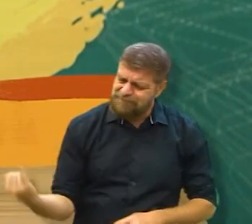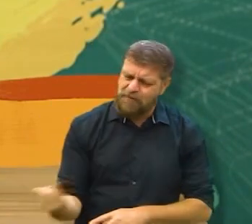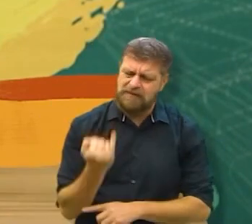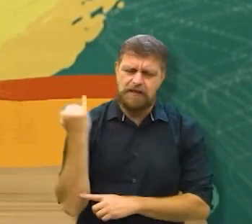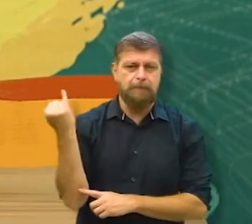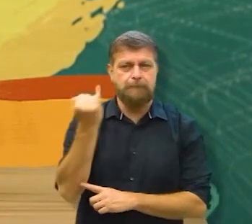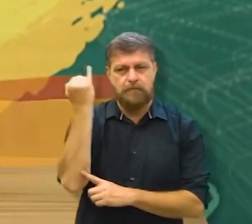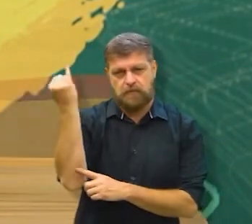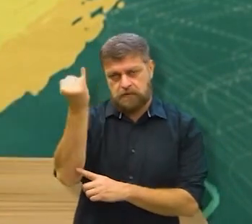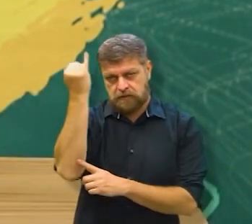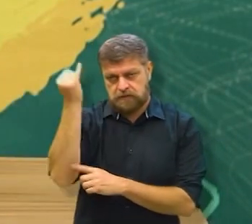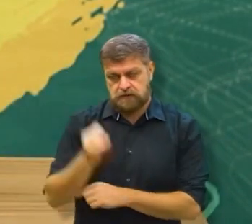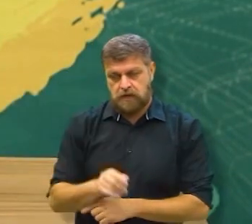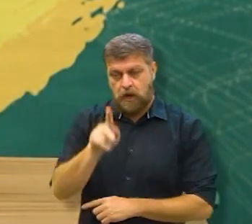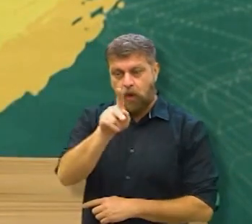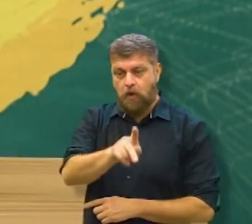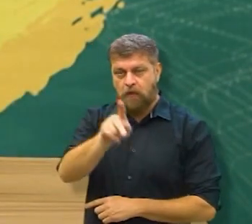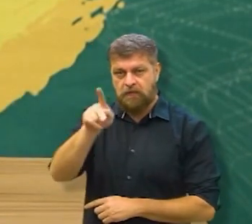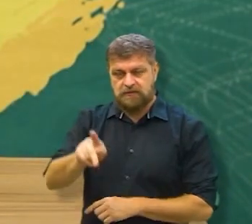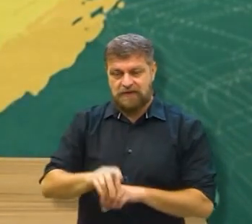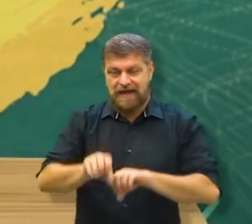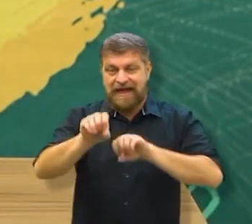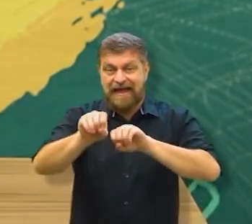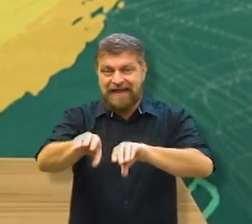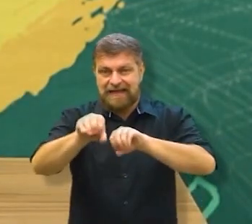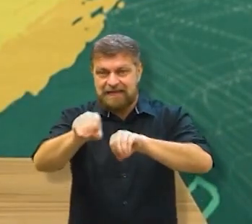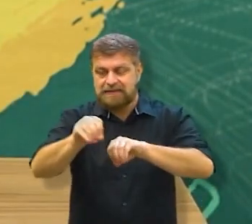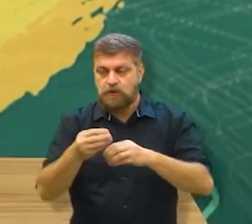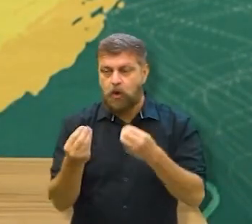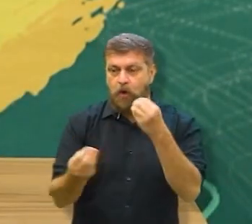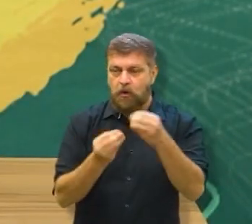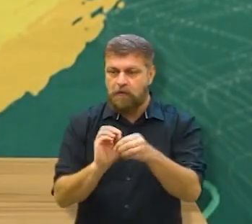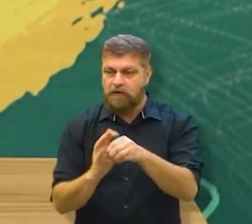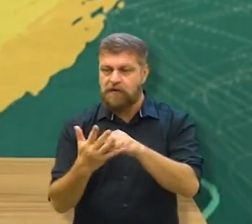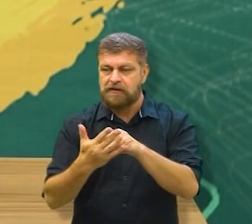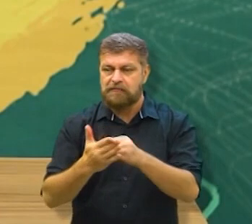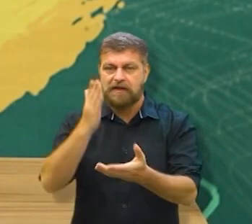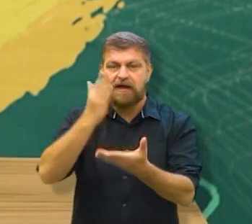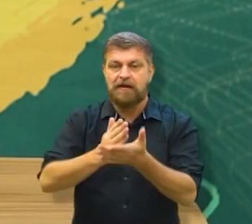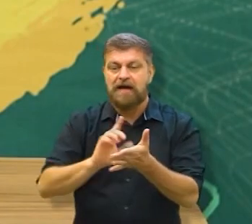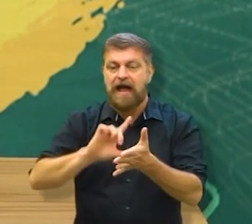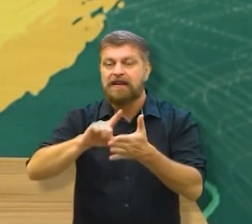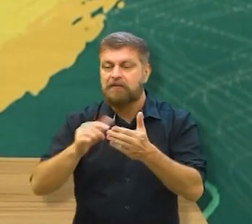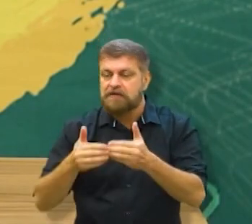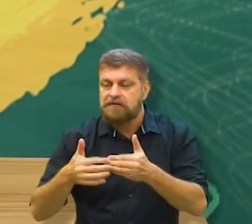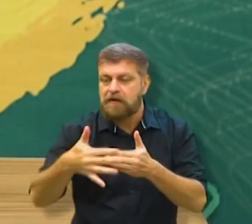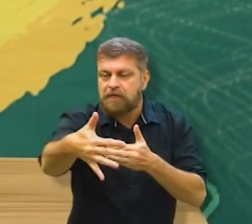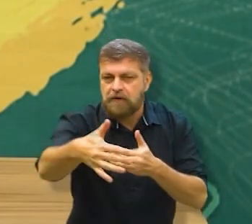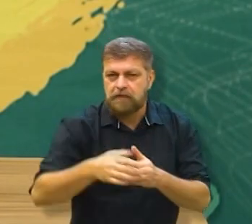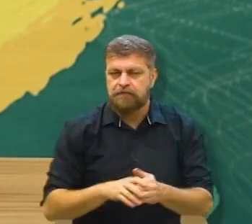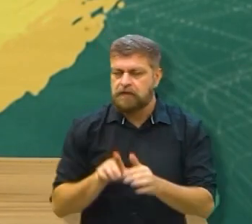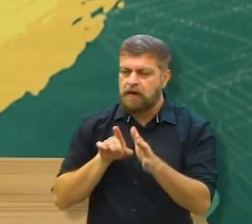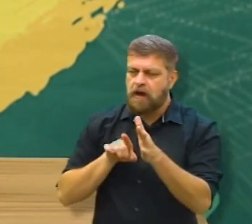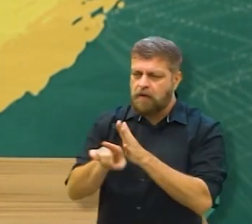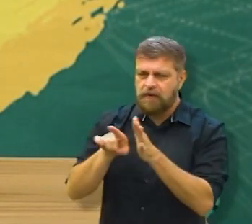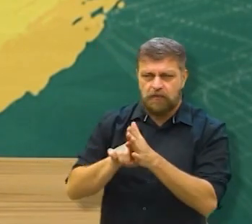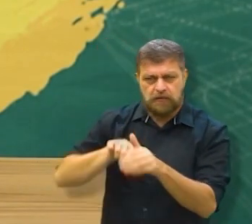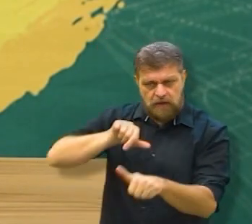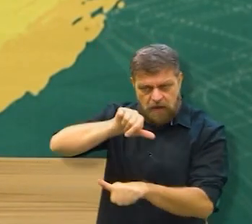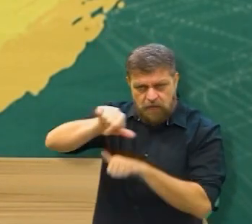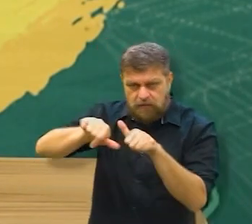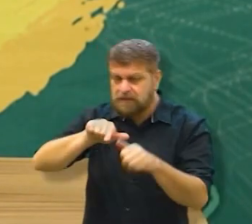muito importante, que é o professor e o ensino pós-pandemia. Então muita gente pergunta, será que houve